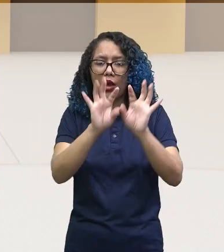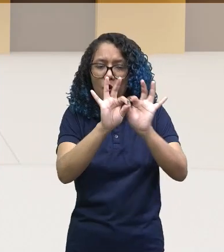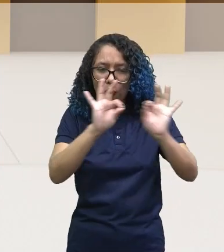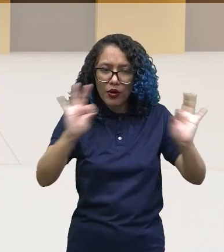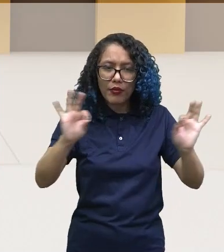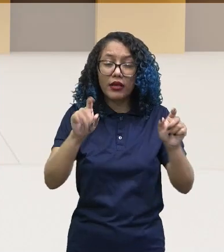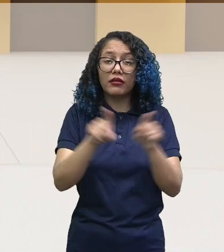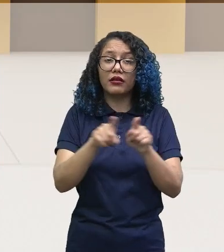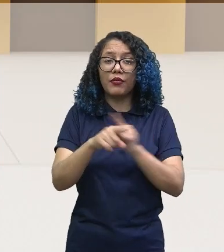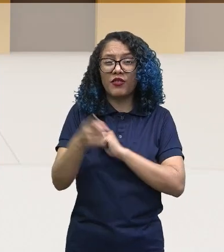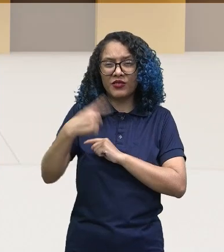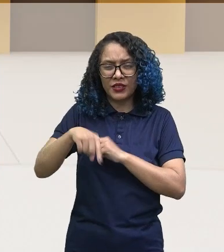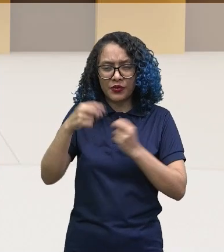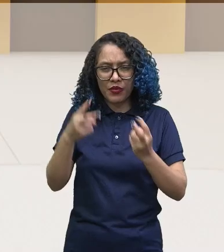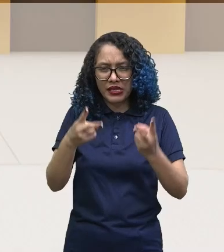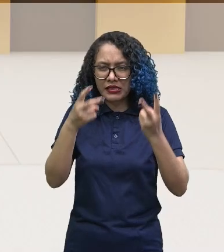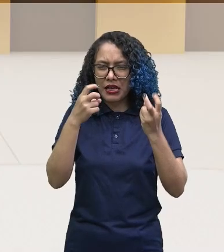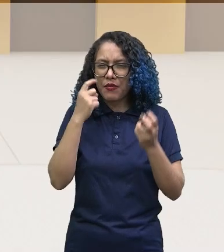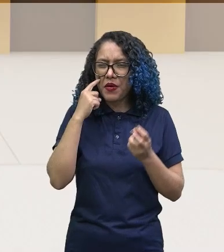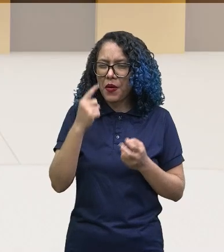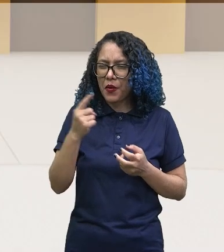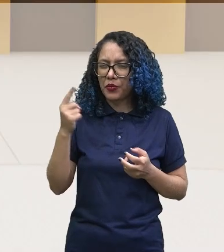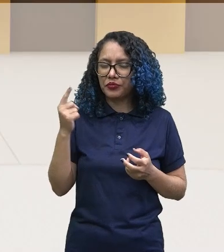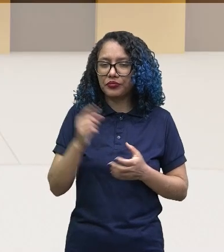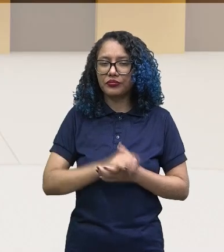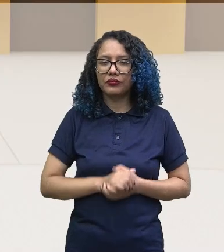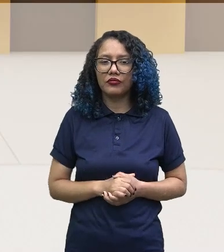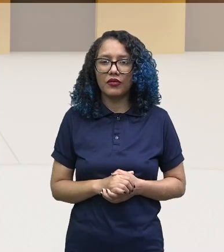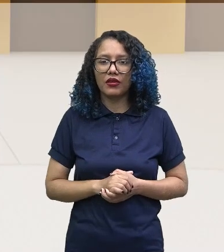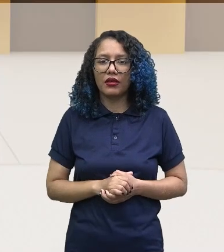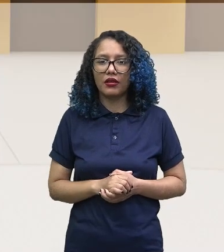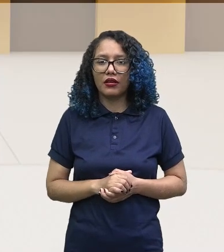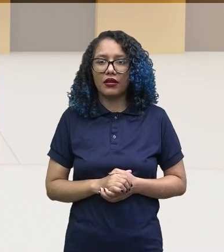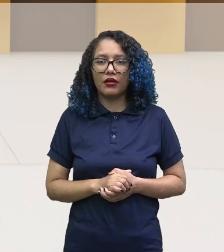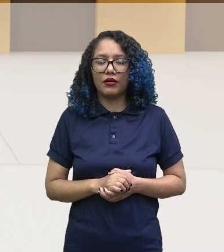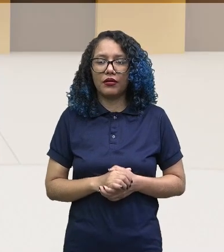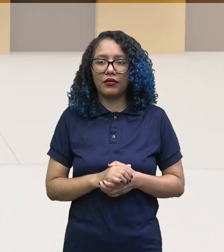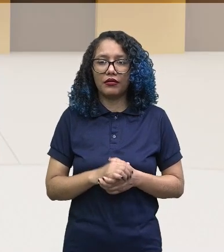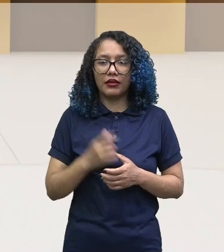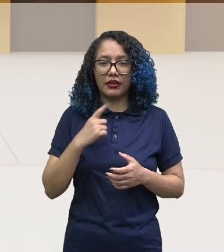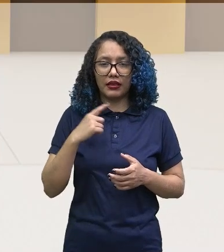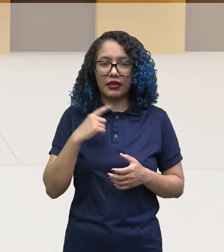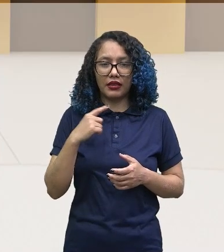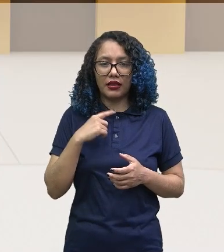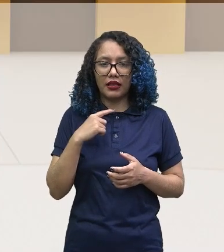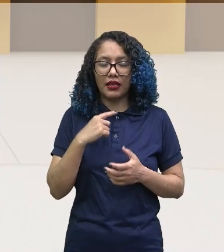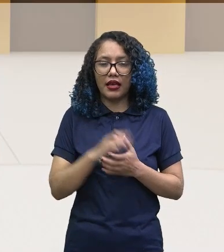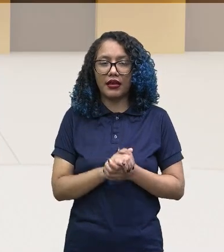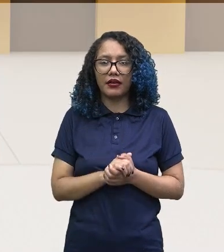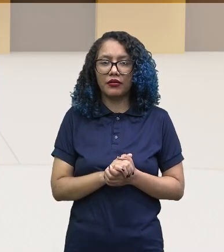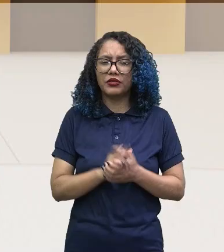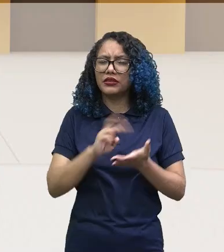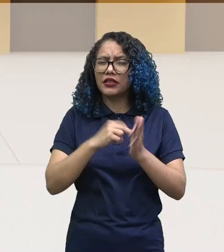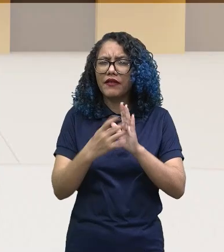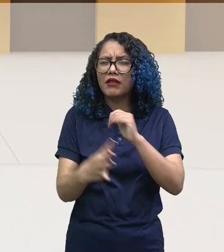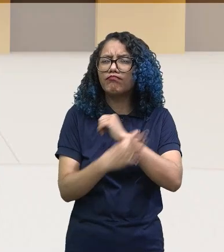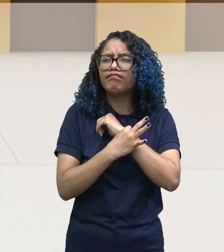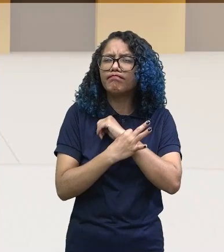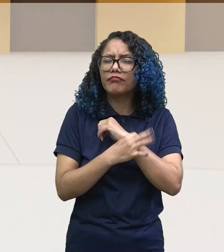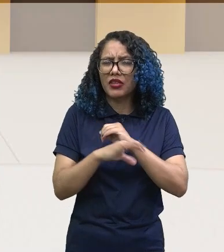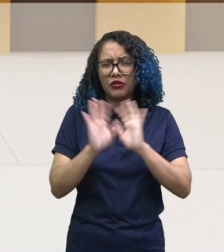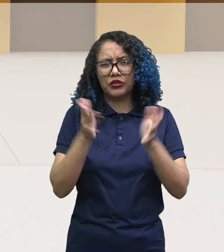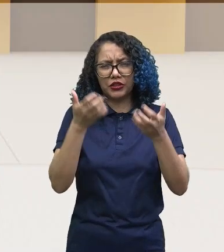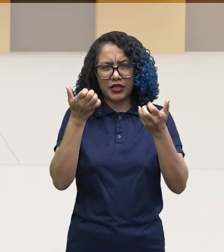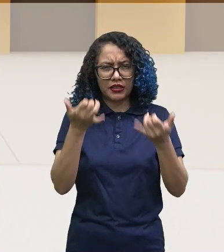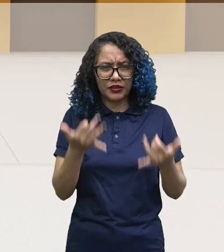como aparece aí no nosso esquema. Seguro e beneficial. O que quer dizer isso? Foi o que eu falei há